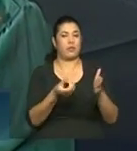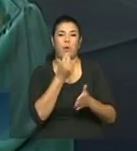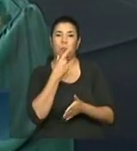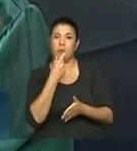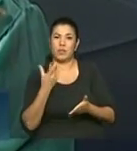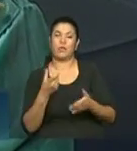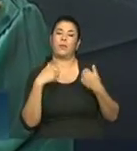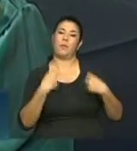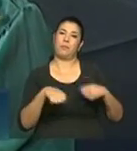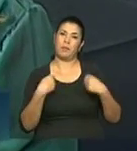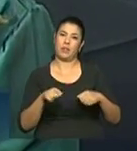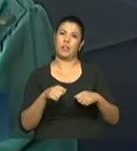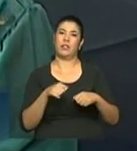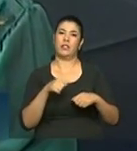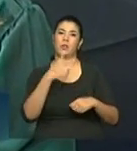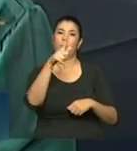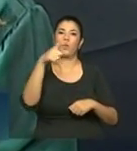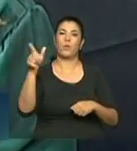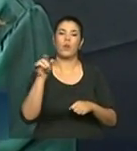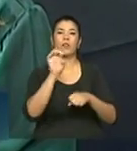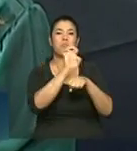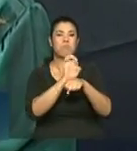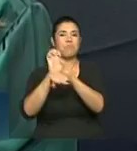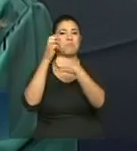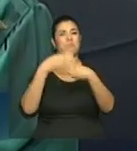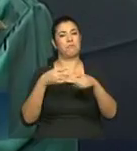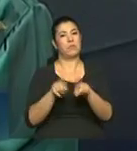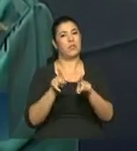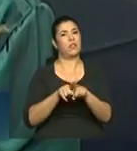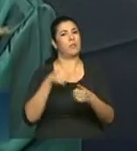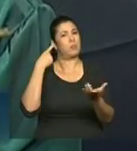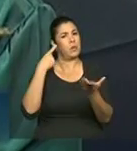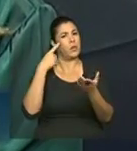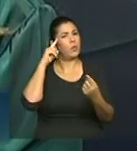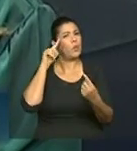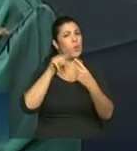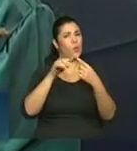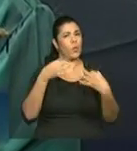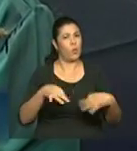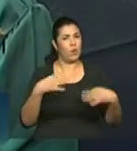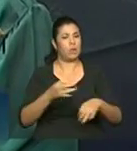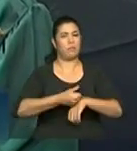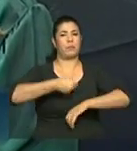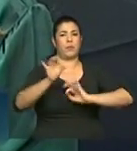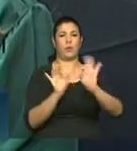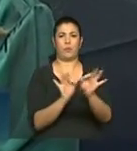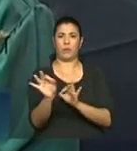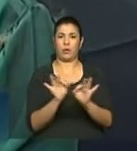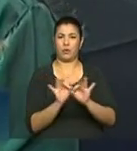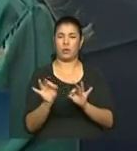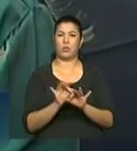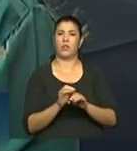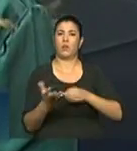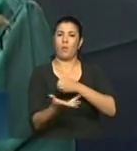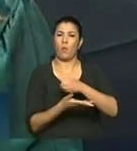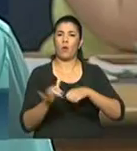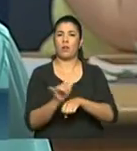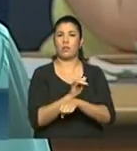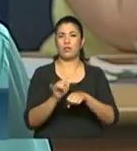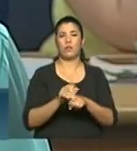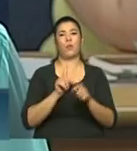Então, nós achamos, e os próprios estados e municípios concordaram, que é melhor para se organizar para a infraestrutura para